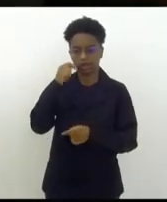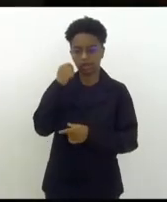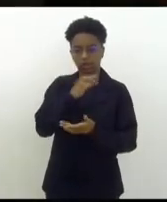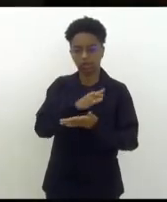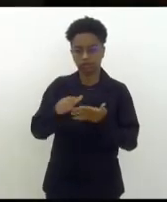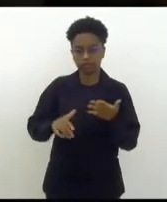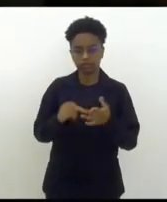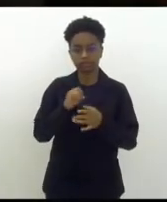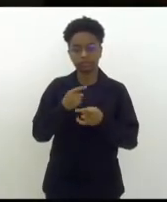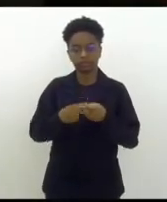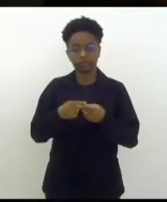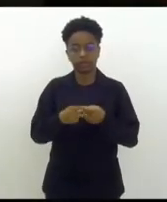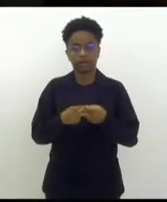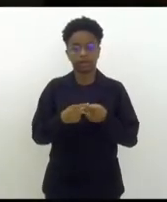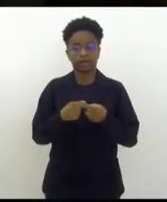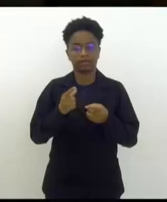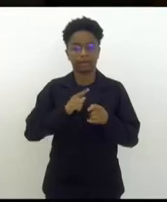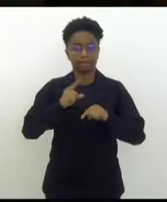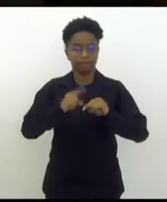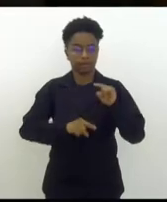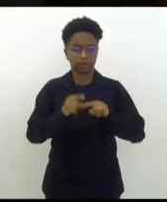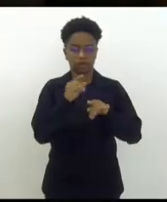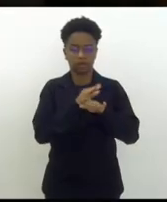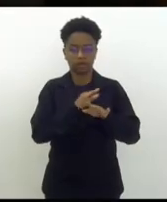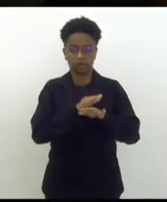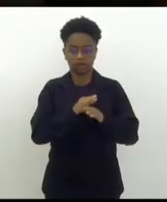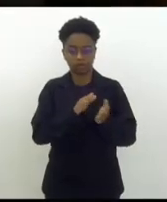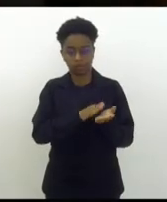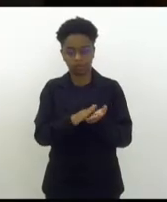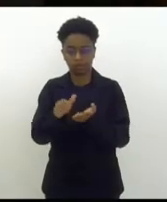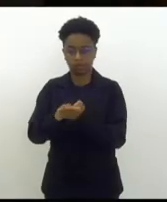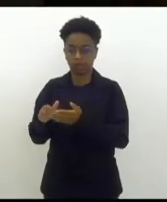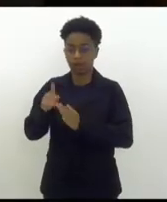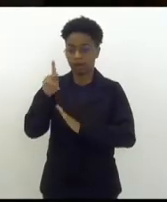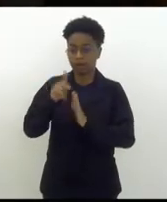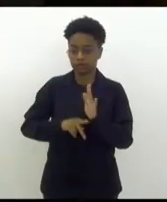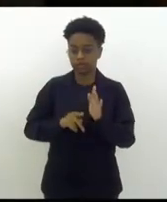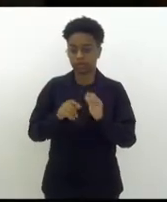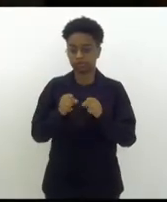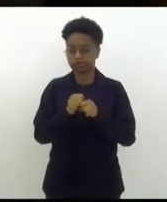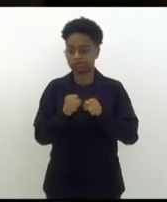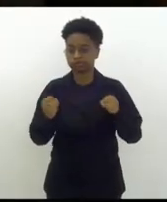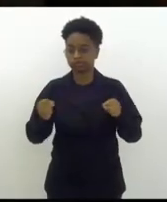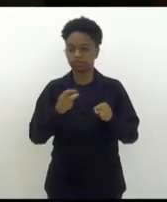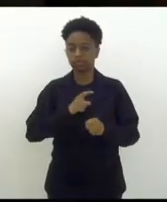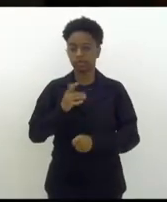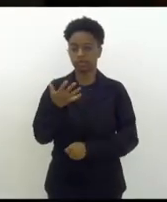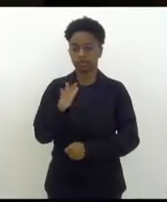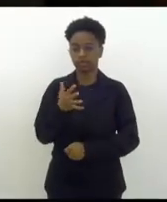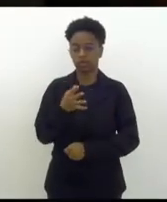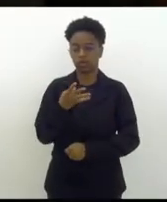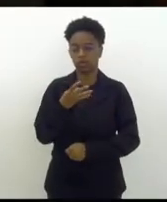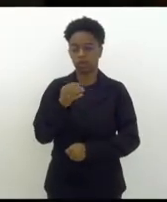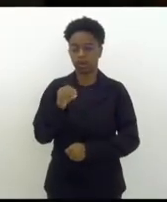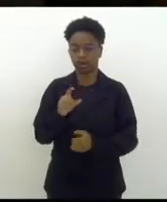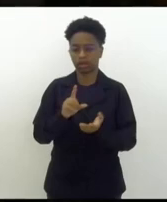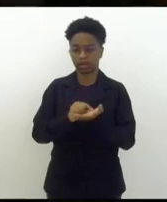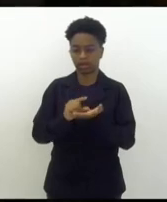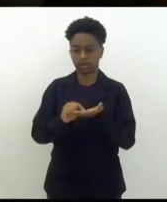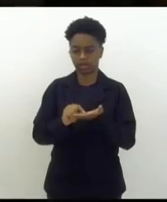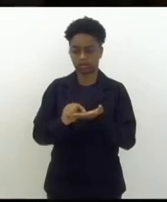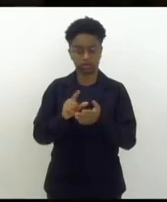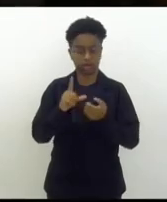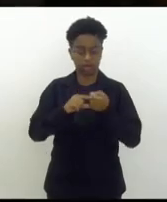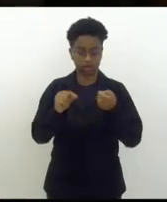vêm as suas obras republicadas o projeto é imenso ele altera cerca de 40 artigos da original